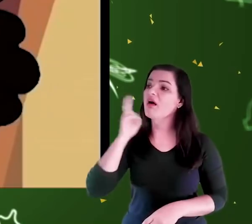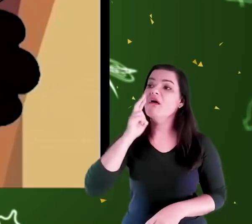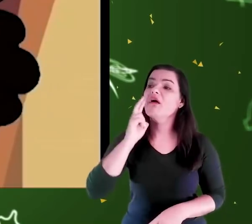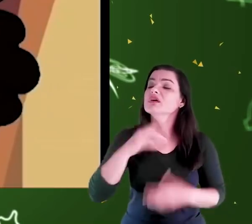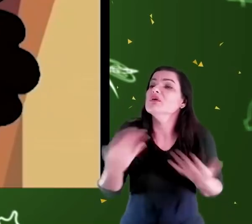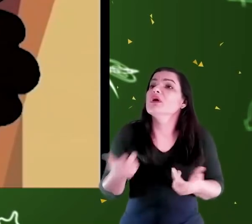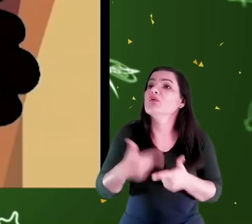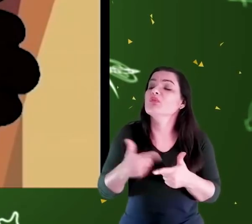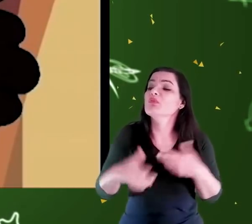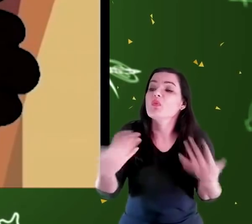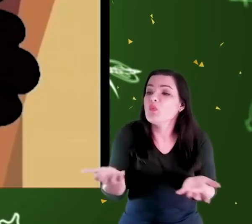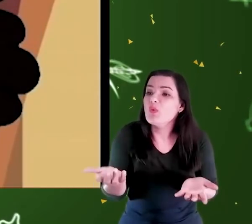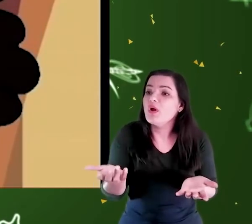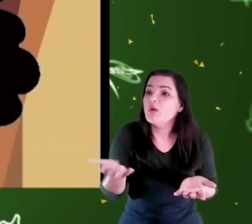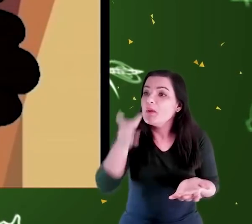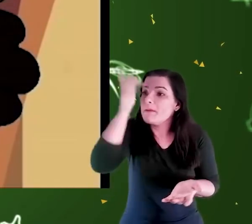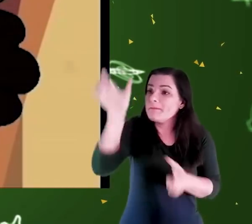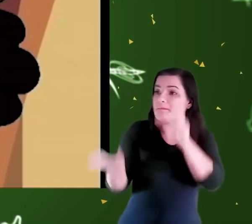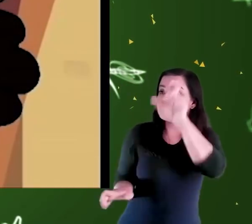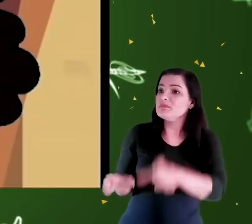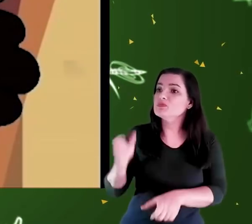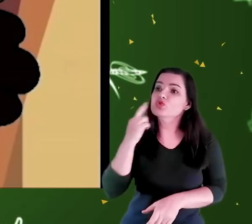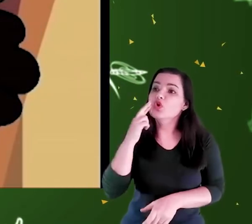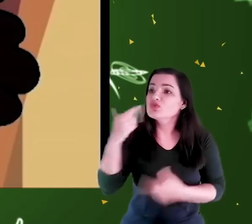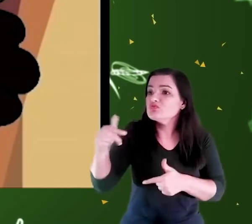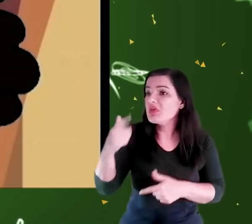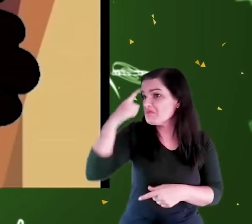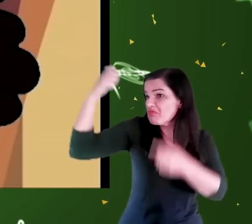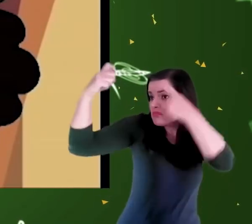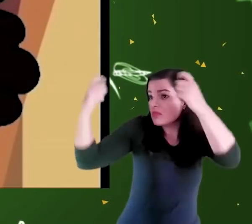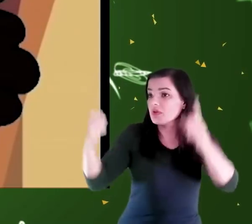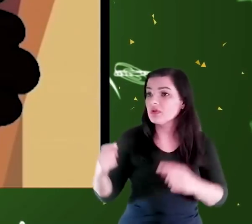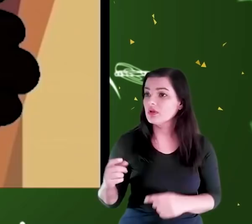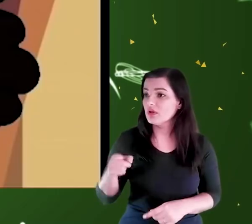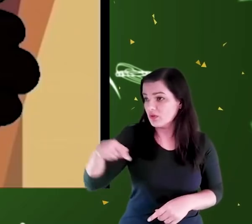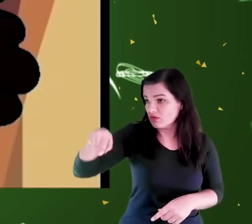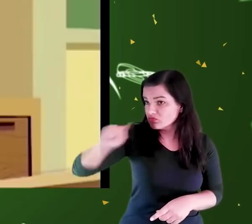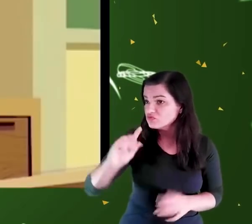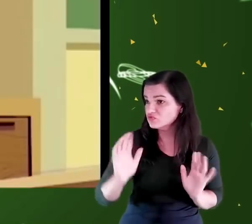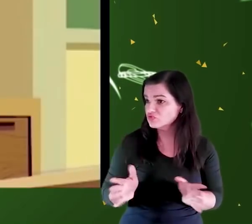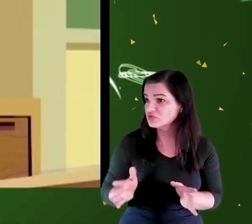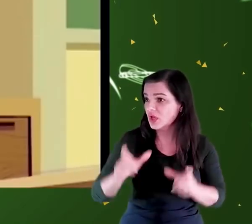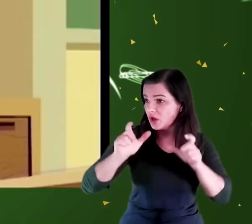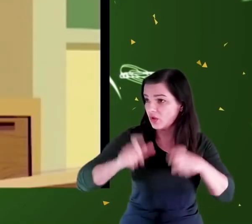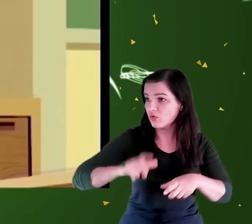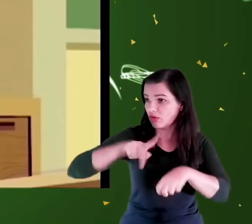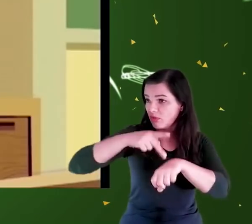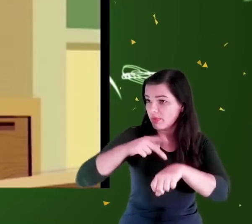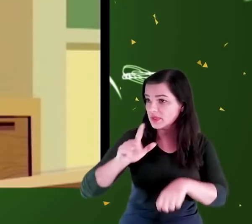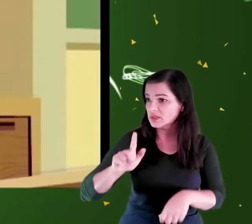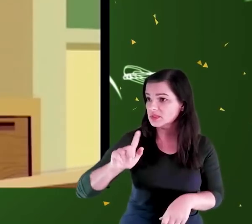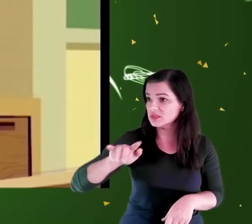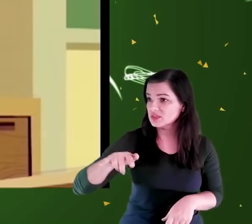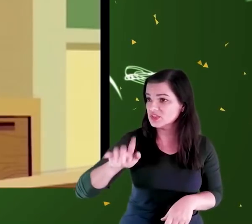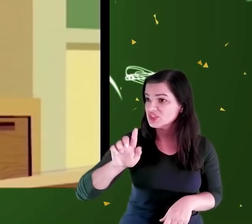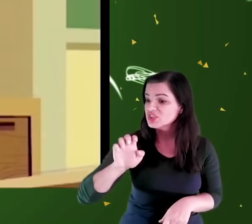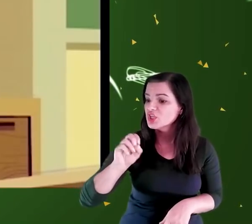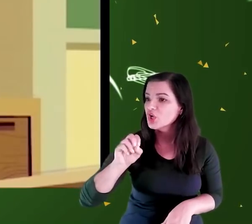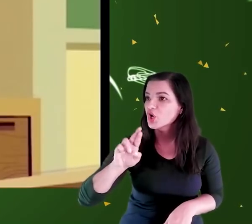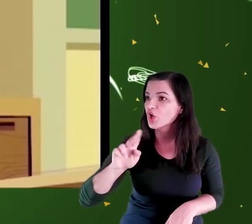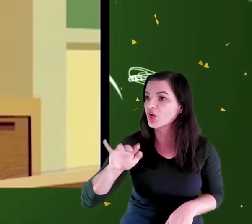gente rosa? A gente inventa. Por acaso você já foi na Geórgia? Tá